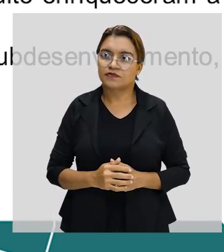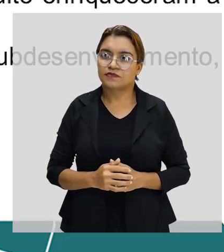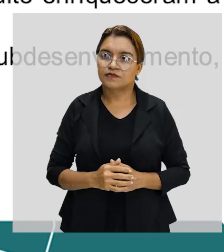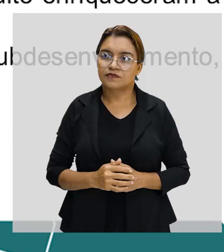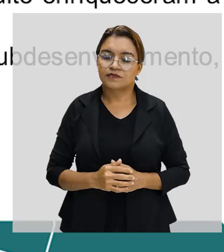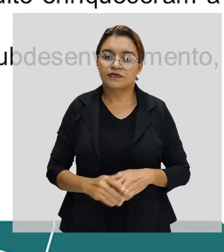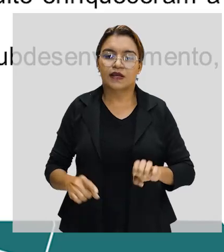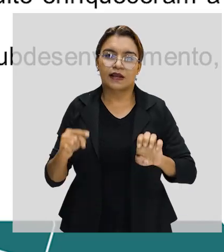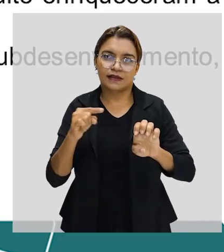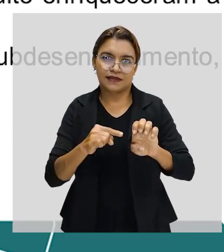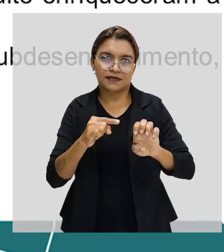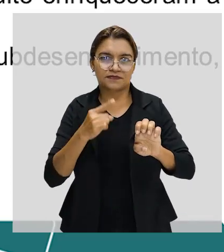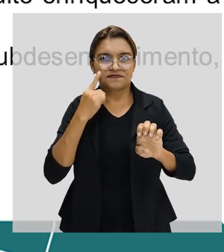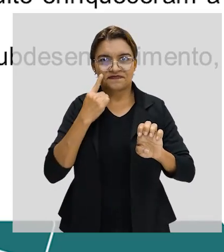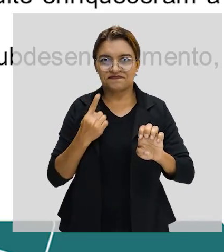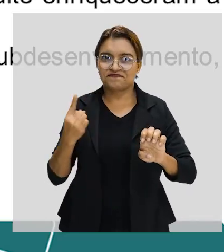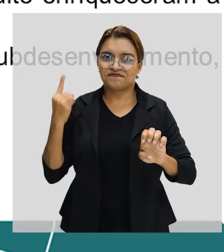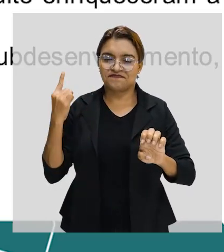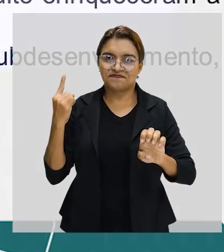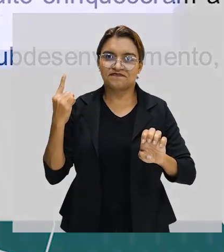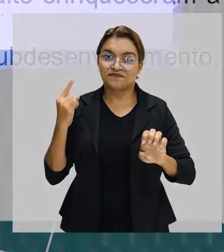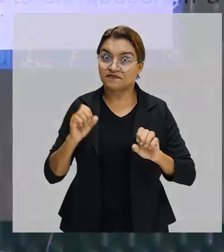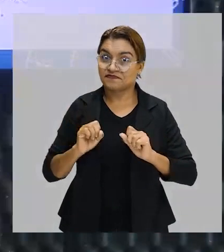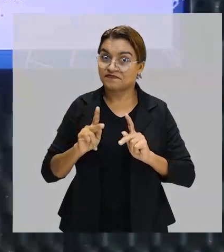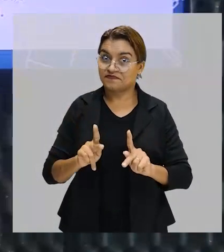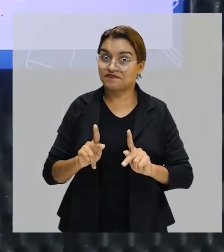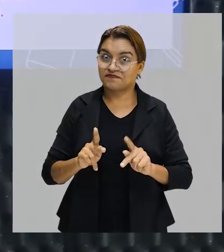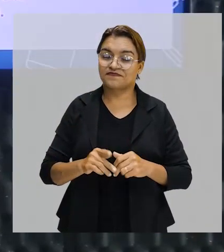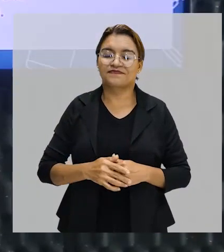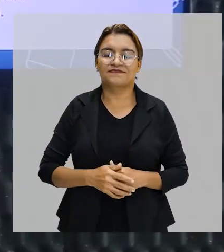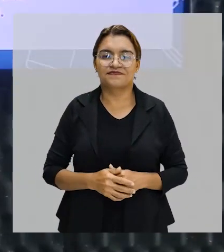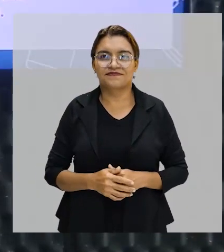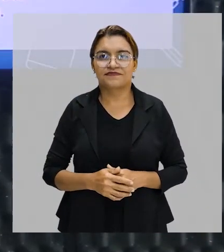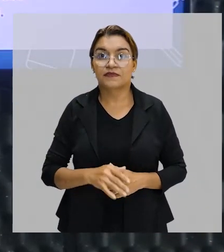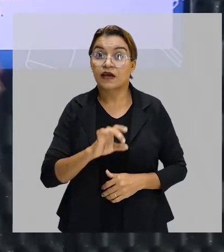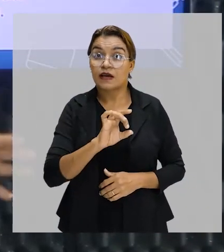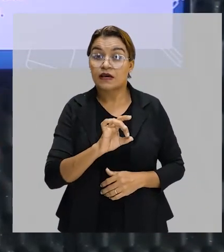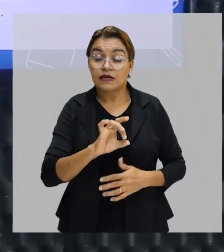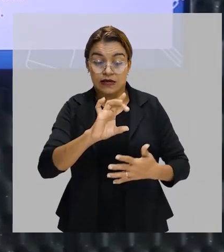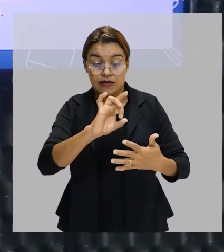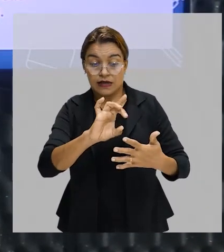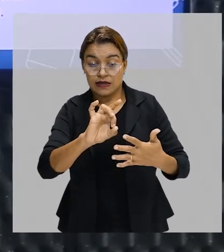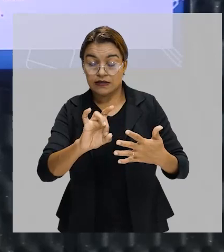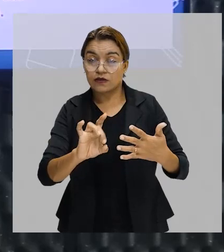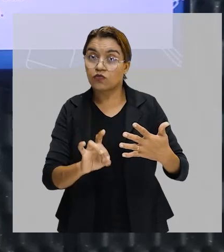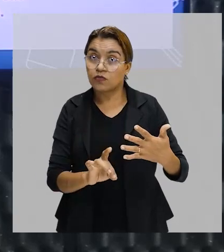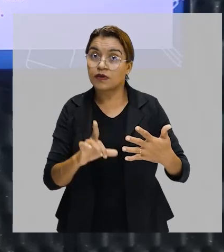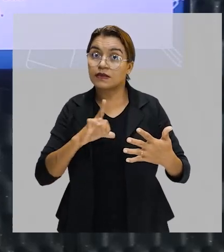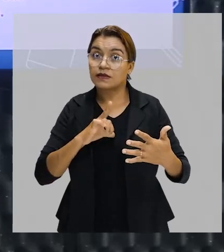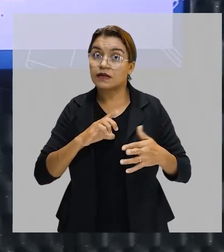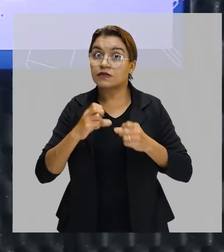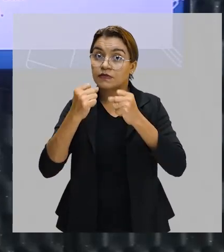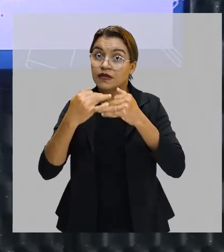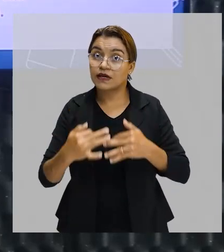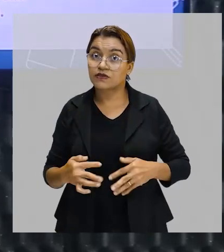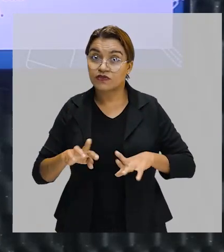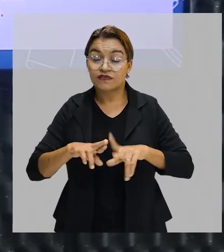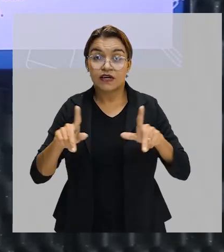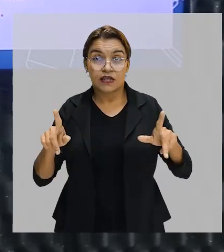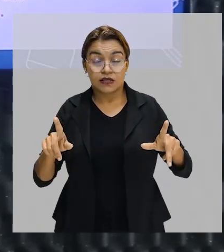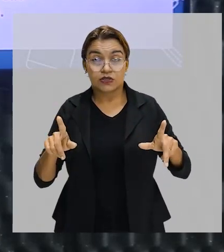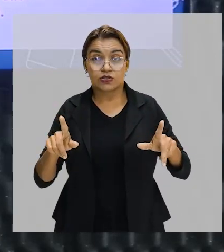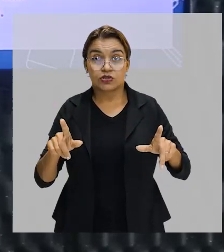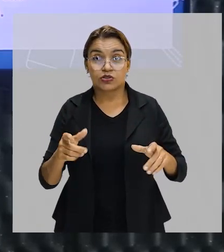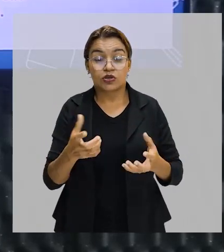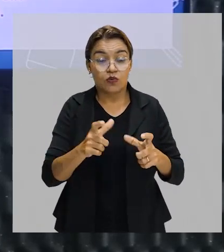intensa elaboração de linguagem, tá certo? Cada uma vai ter uma vertente diferente de trabalhar o sertão,